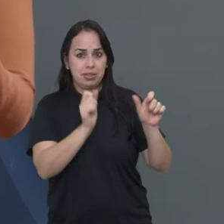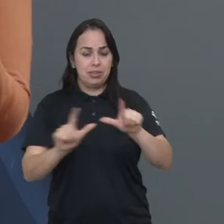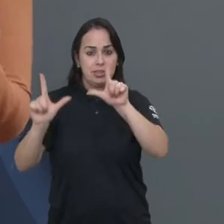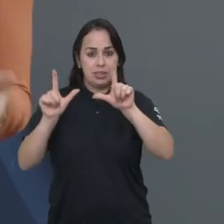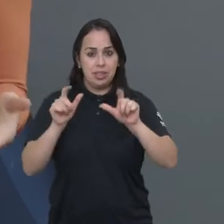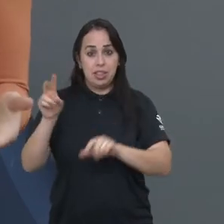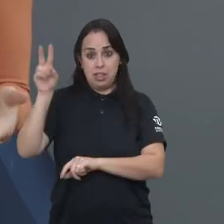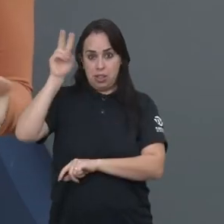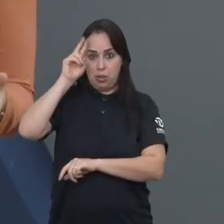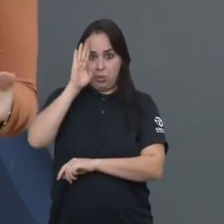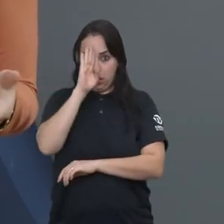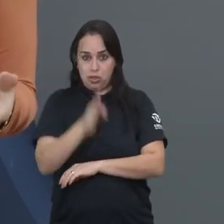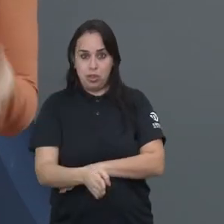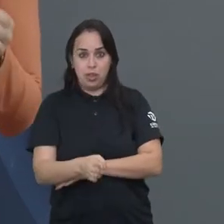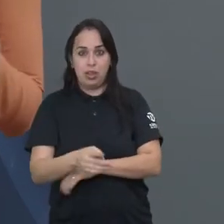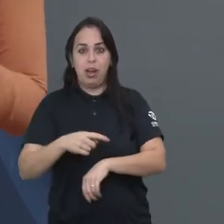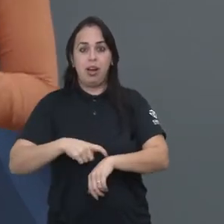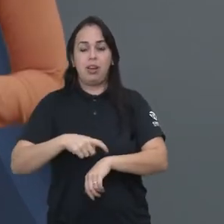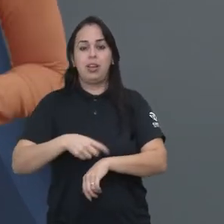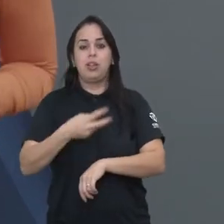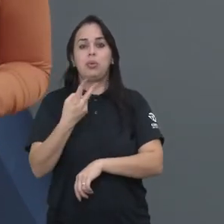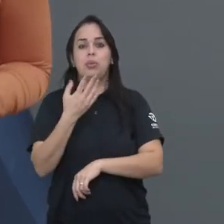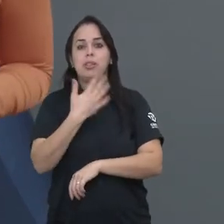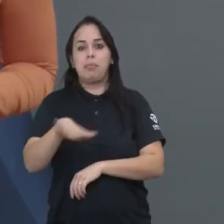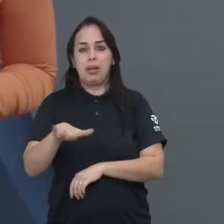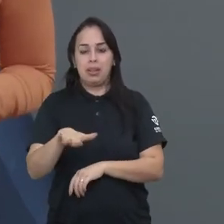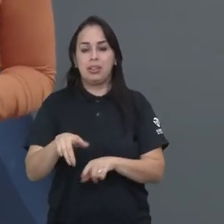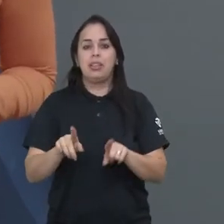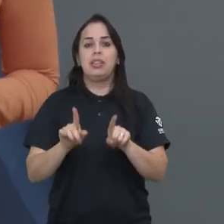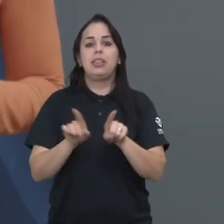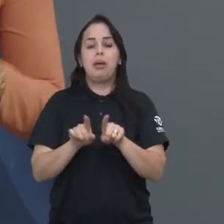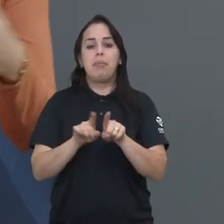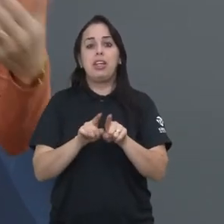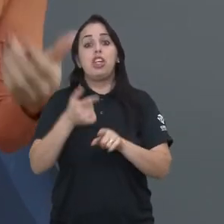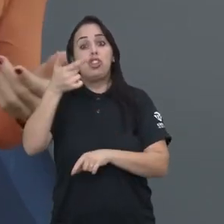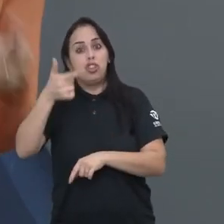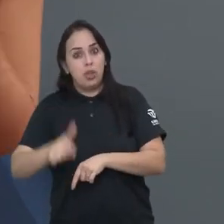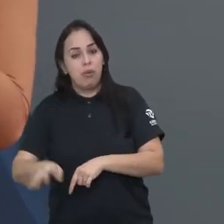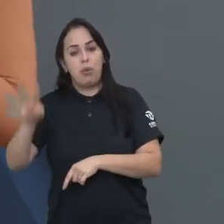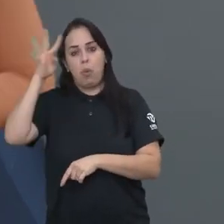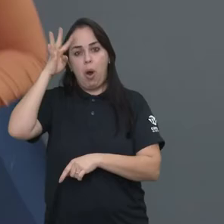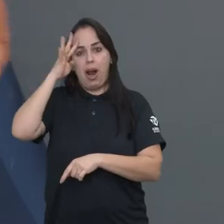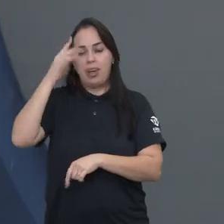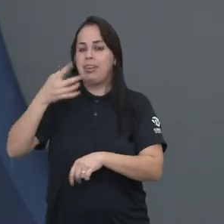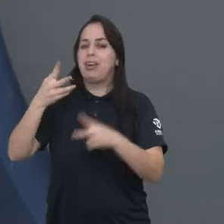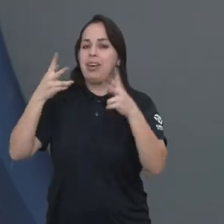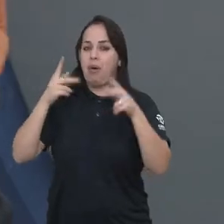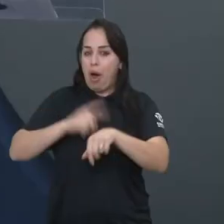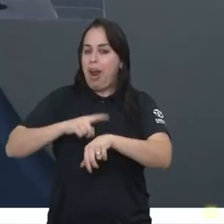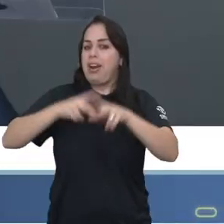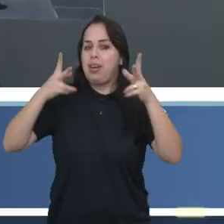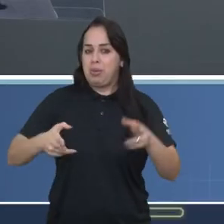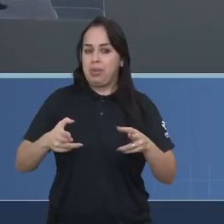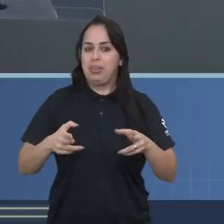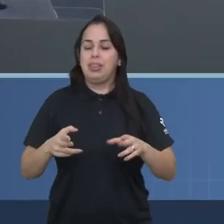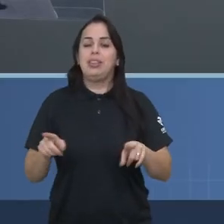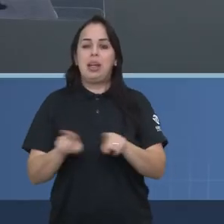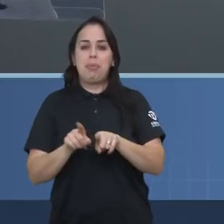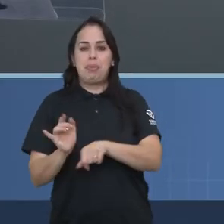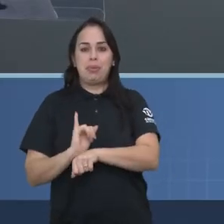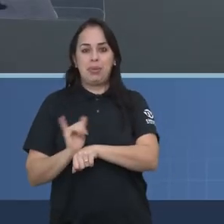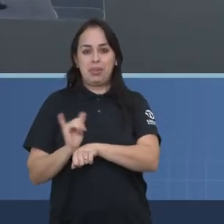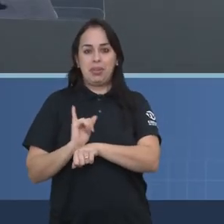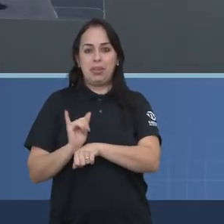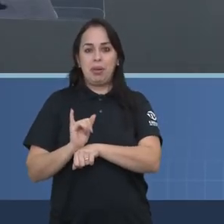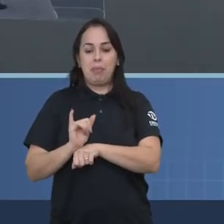exibidos a segunda-feira a partir das duas e meia da tarde e as cicatrizes são as quartas no mesmo horário o nosso canal no YouTube